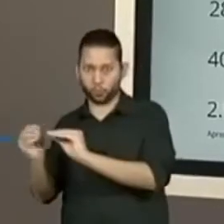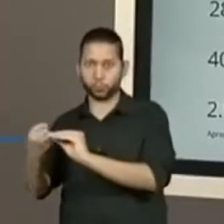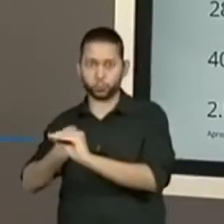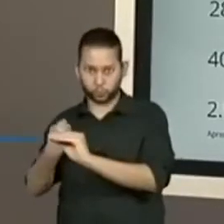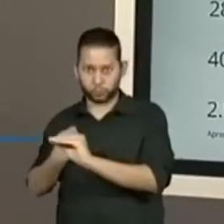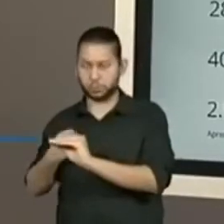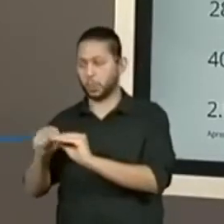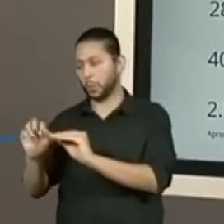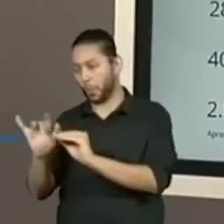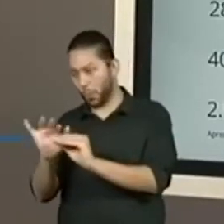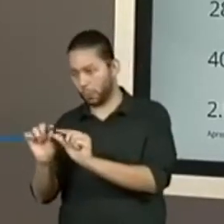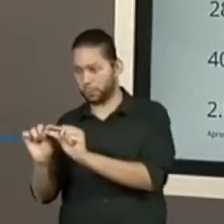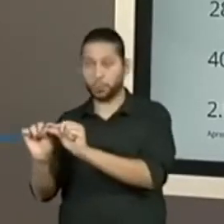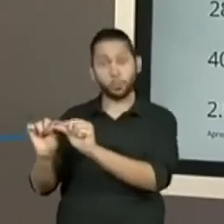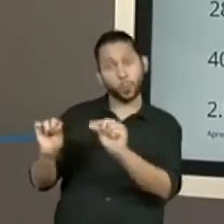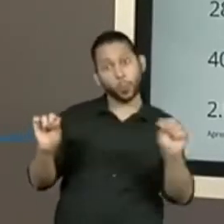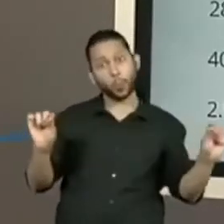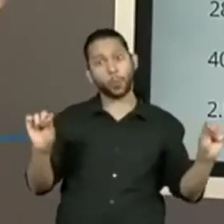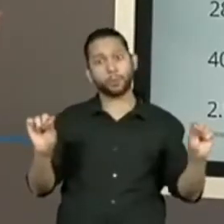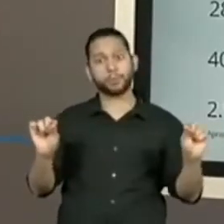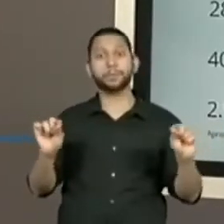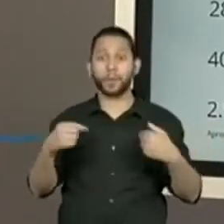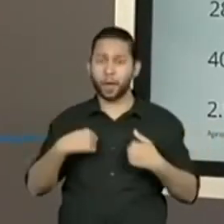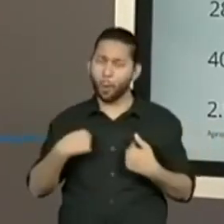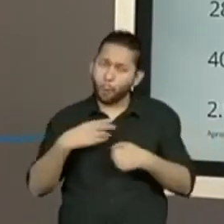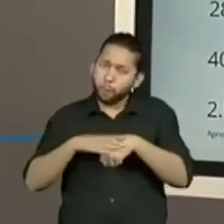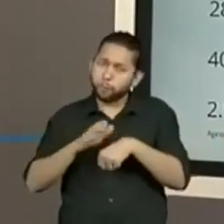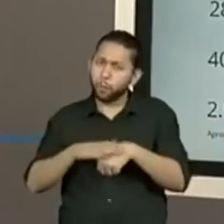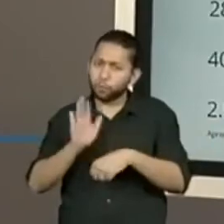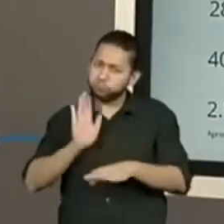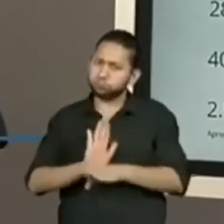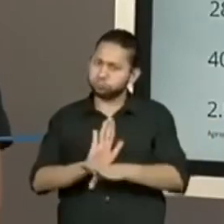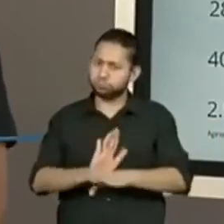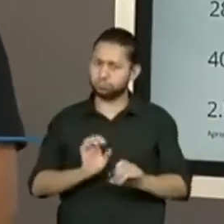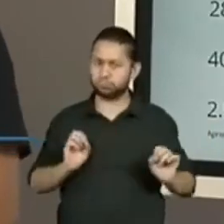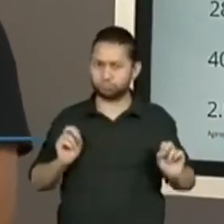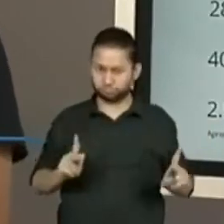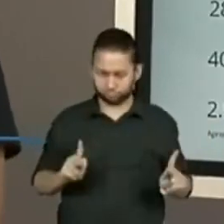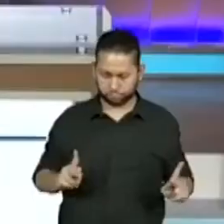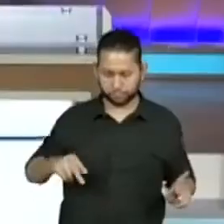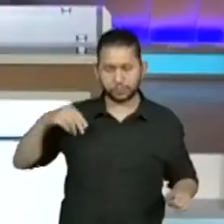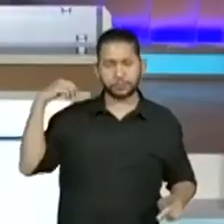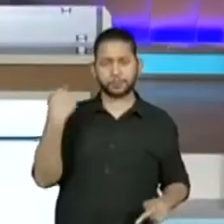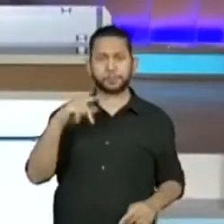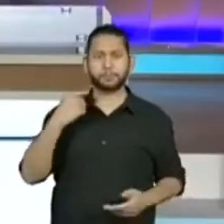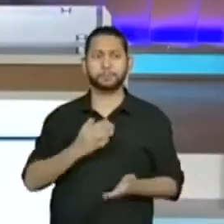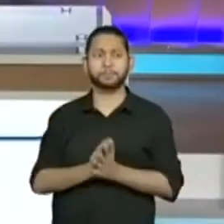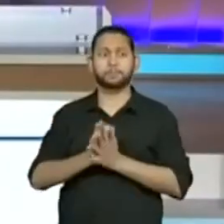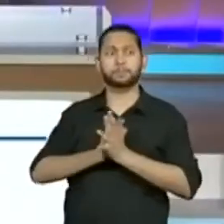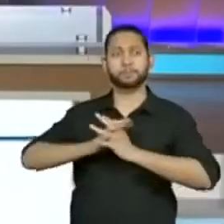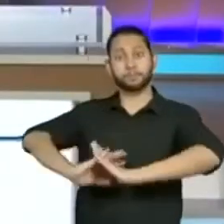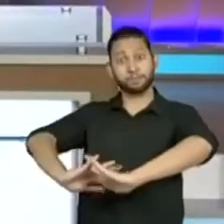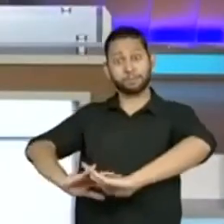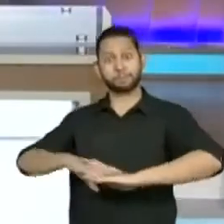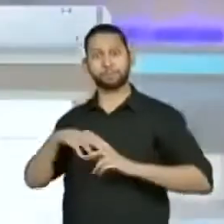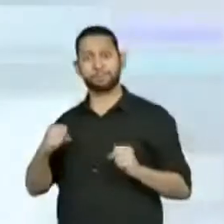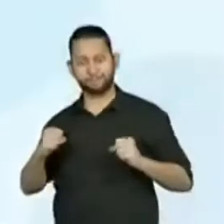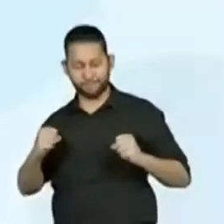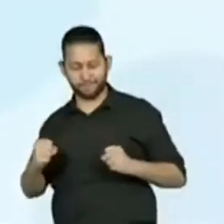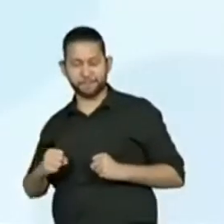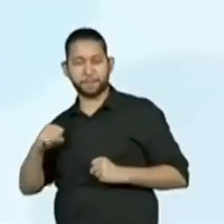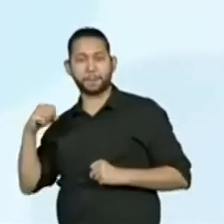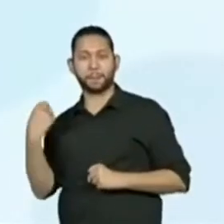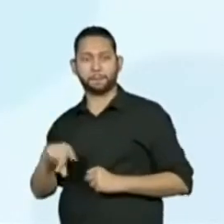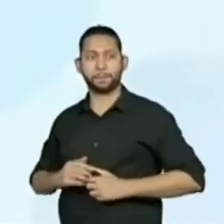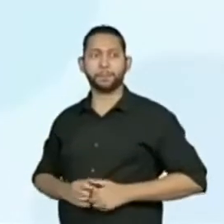por extenso do lado, certo? E eu vou fazer aqui junto com vocês, certo? Então, bora lá fazer aqui todo mundo junto. E o primeiro